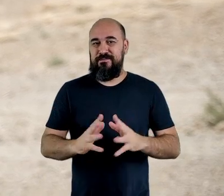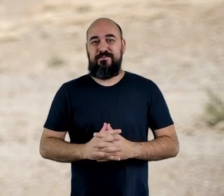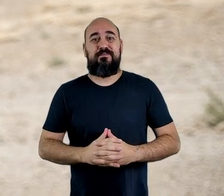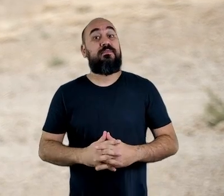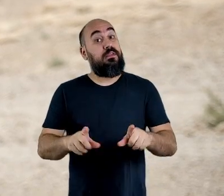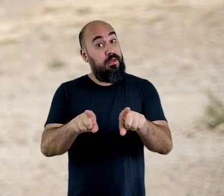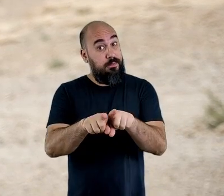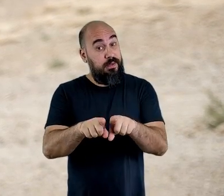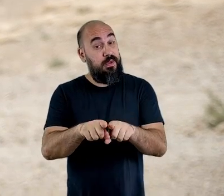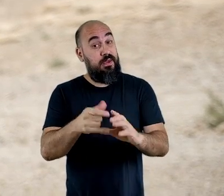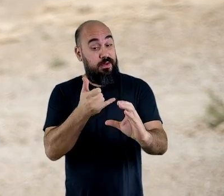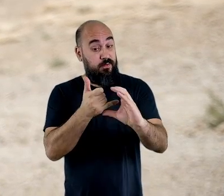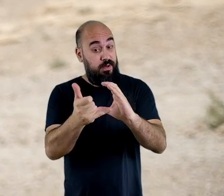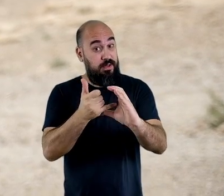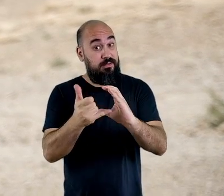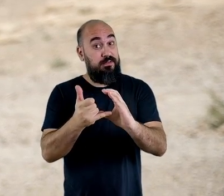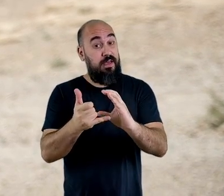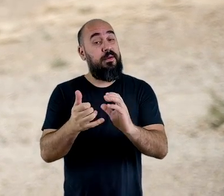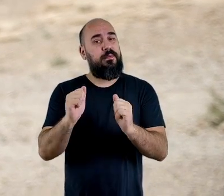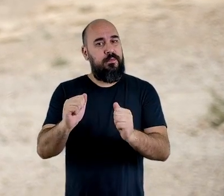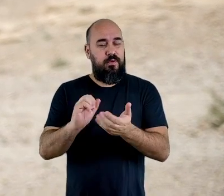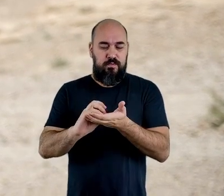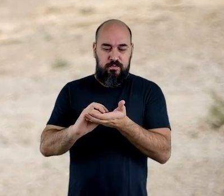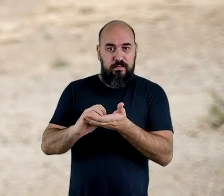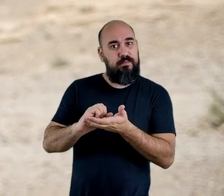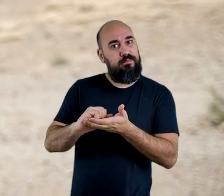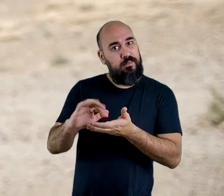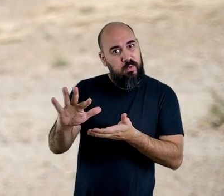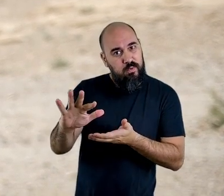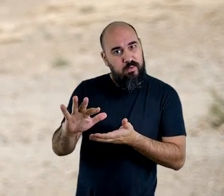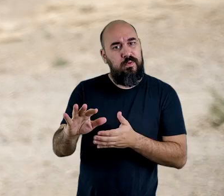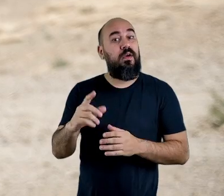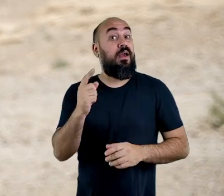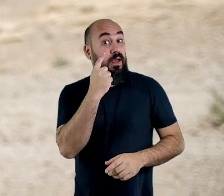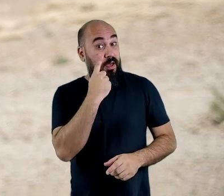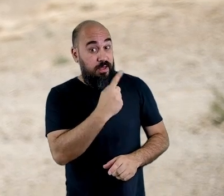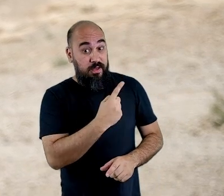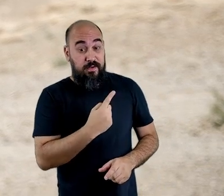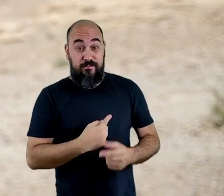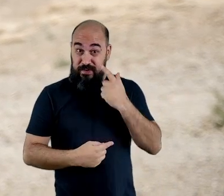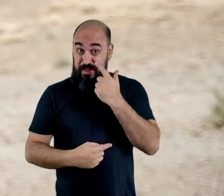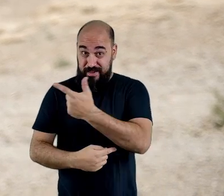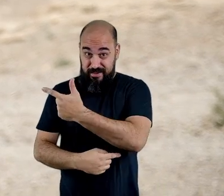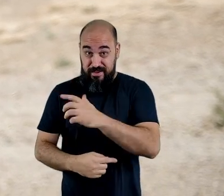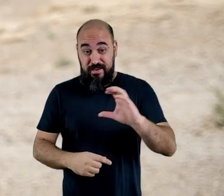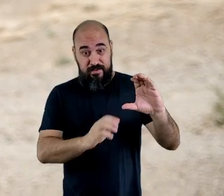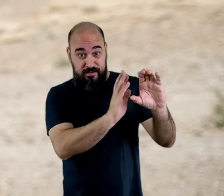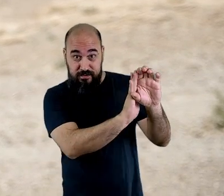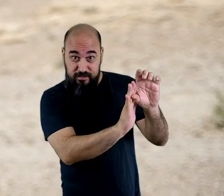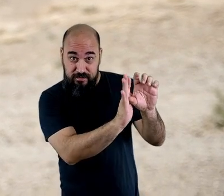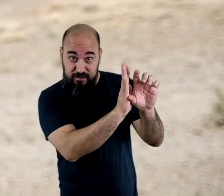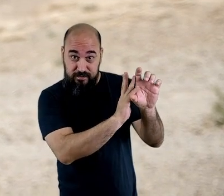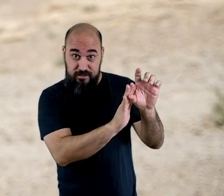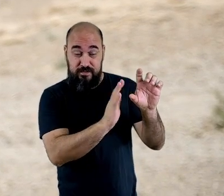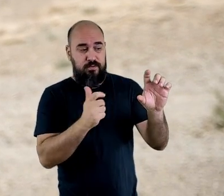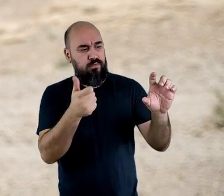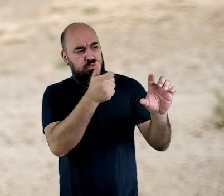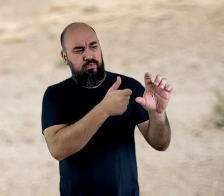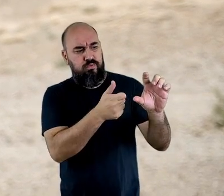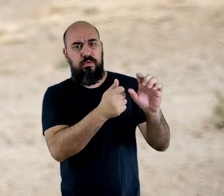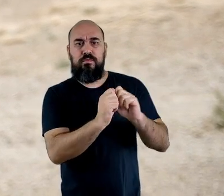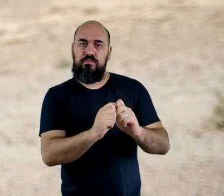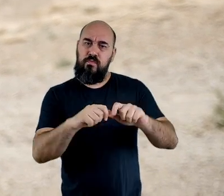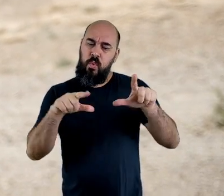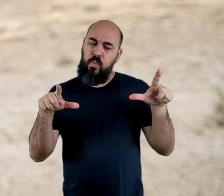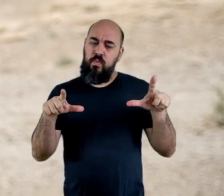biblia.com.br. Você também tem outras alternativas. Você pode acessar o QR Code que aparece aí na sua tela ou ainda mandar uma mensagem para o nosso